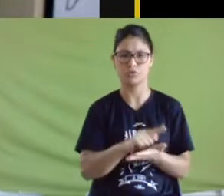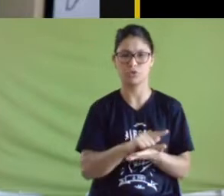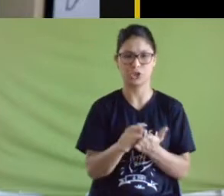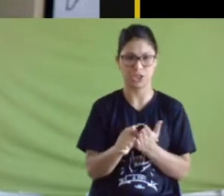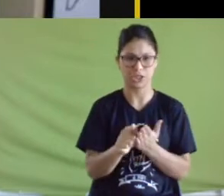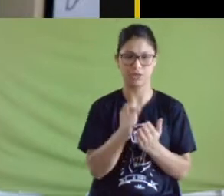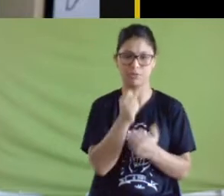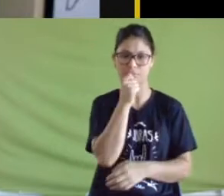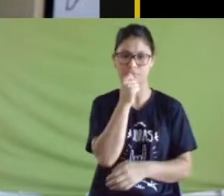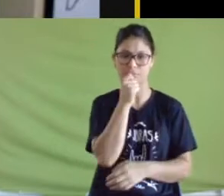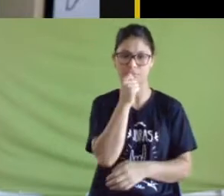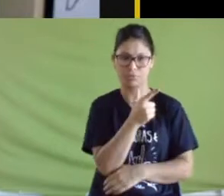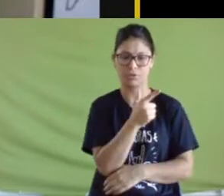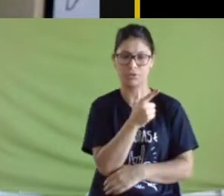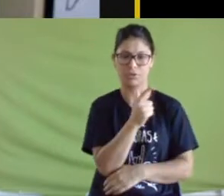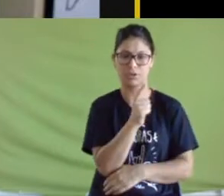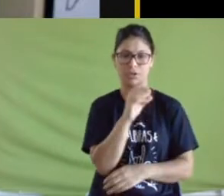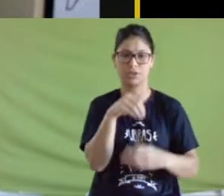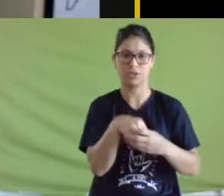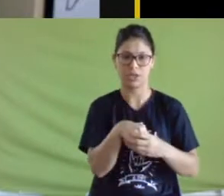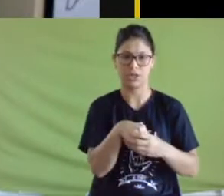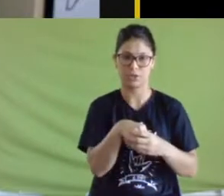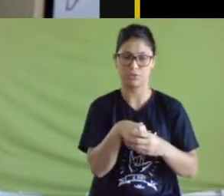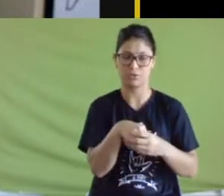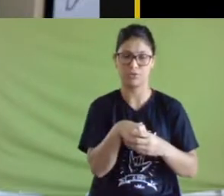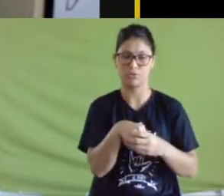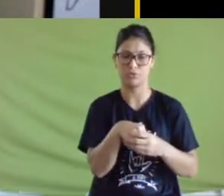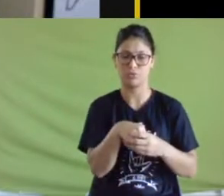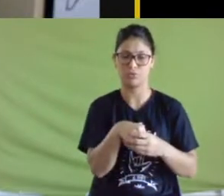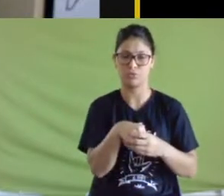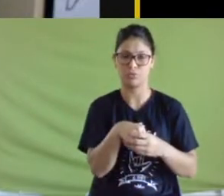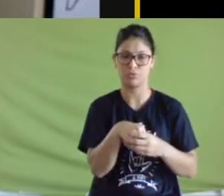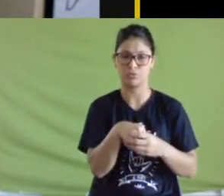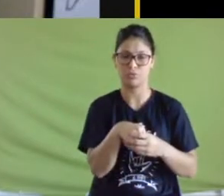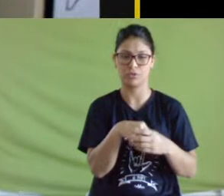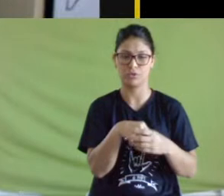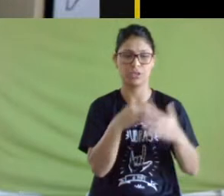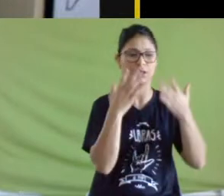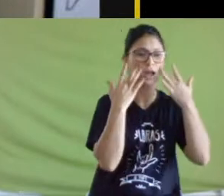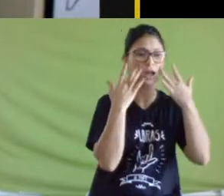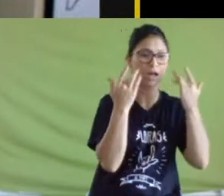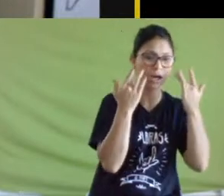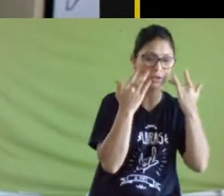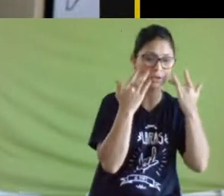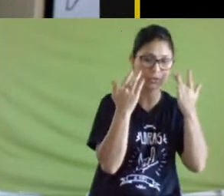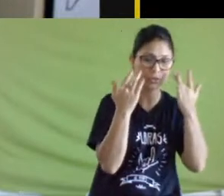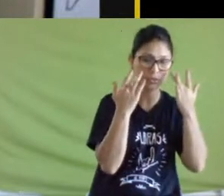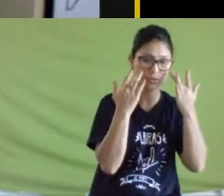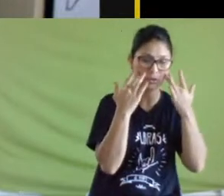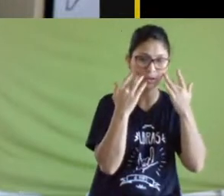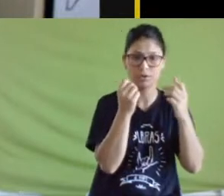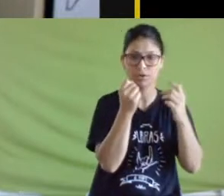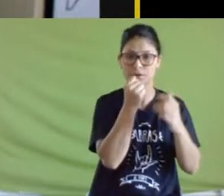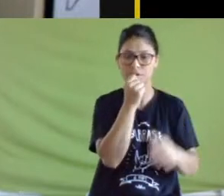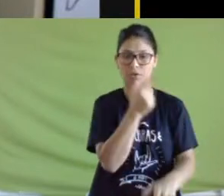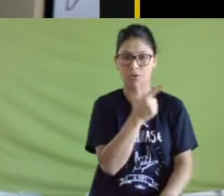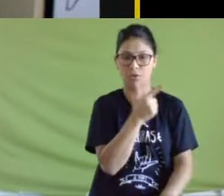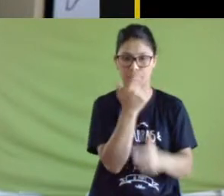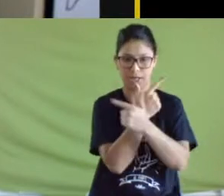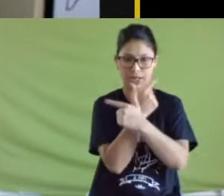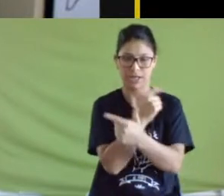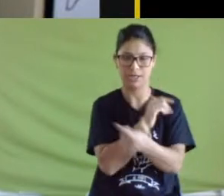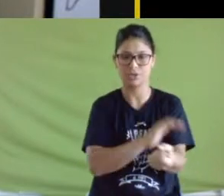cômico, nas duas variantes dele. O cômico no teatro, em que a comédia trata dos